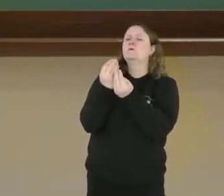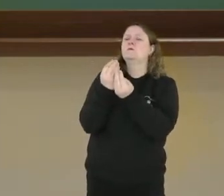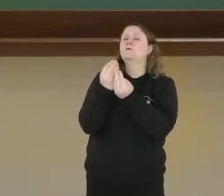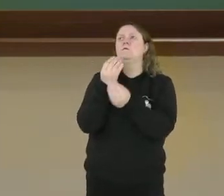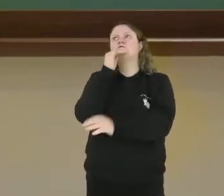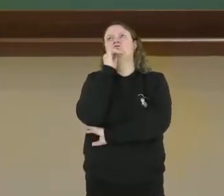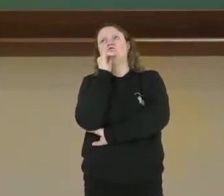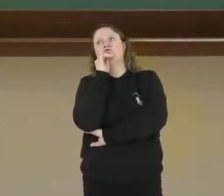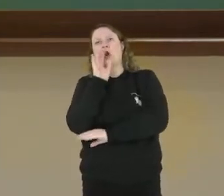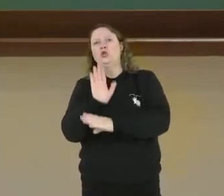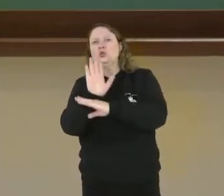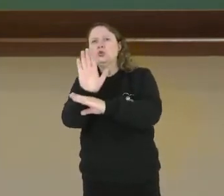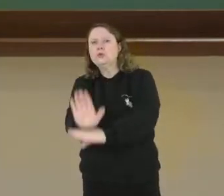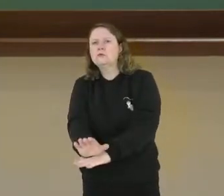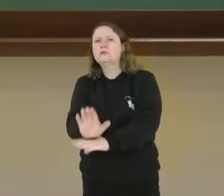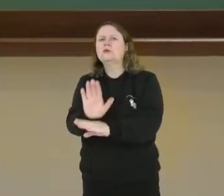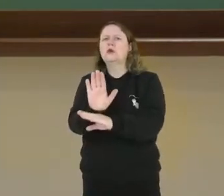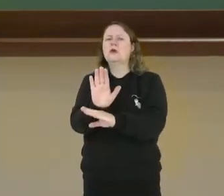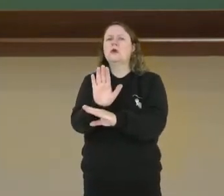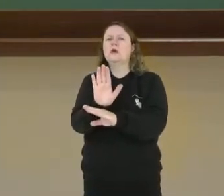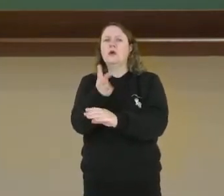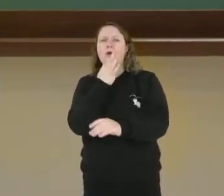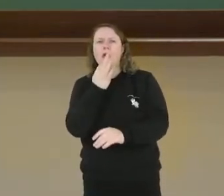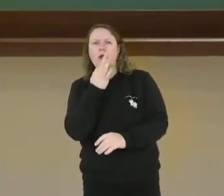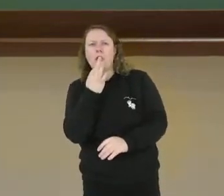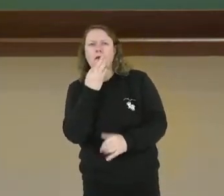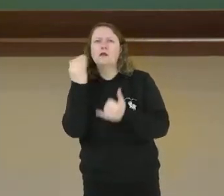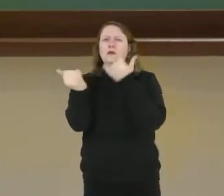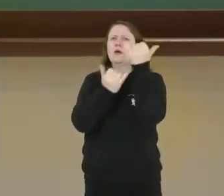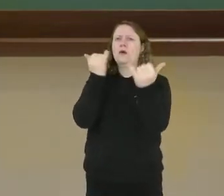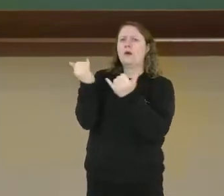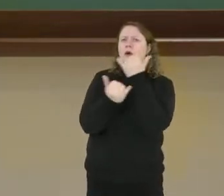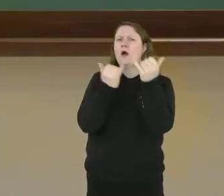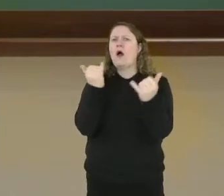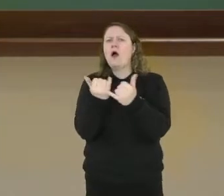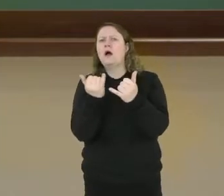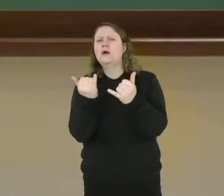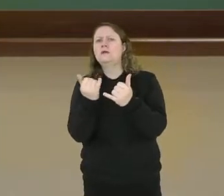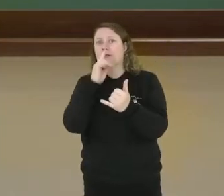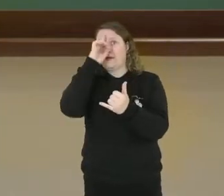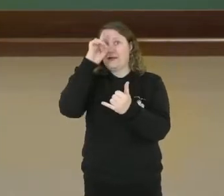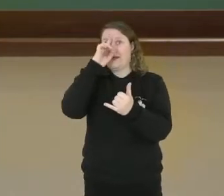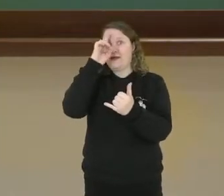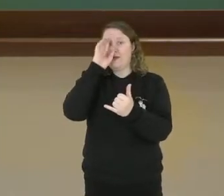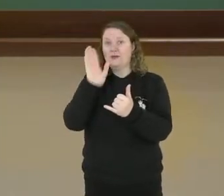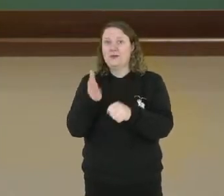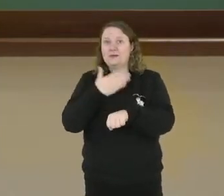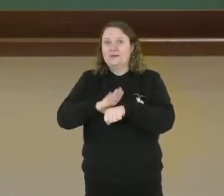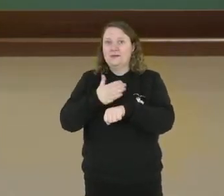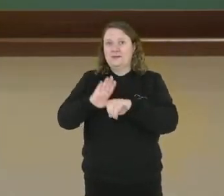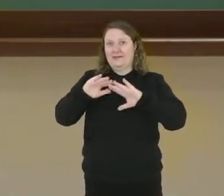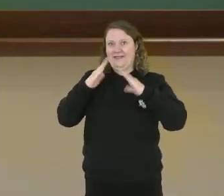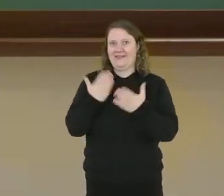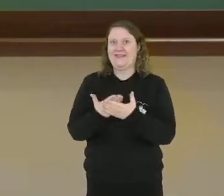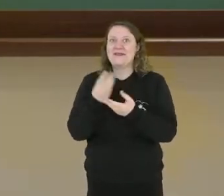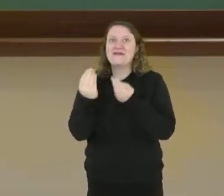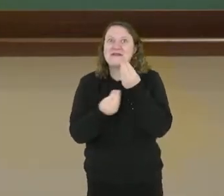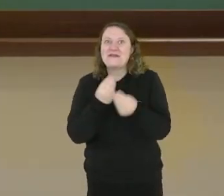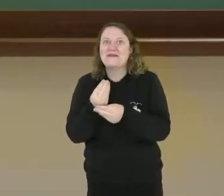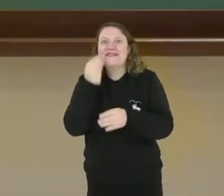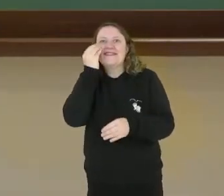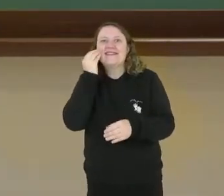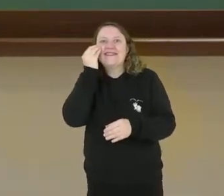que estar em sintonia com a equipe? Você já conhece algum jogo de sintonia, de criatividade? Já fez na escola? Como é que foi?